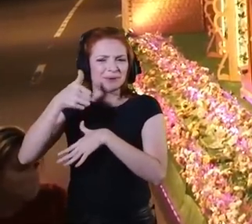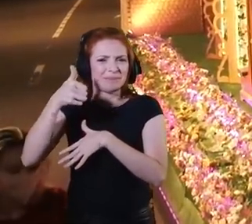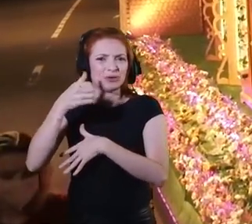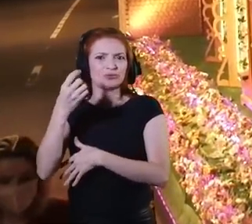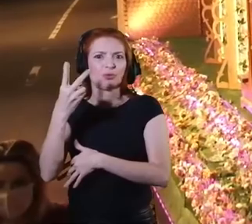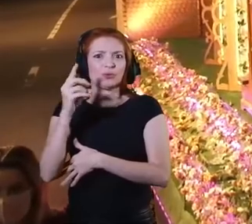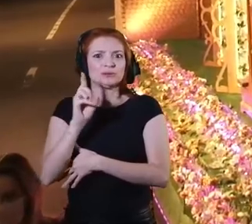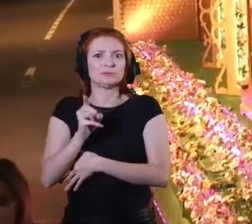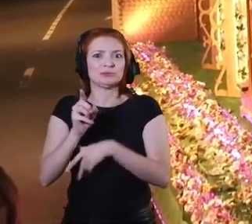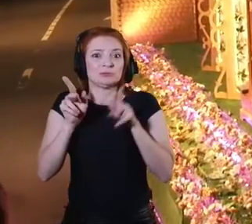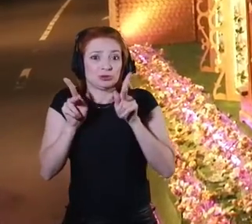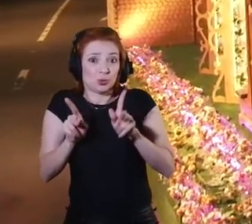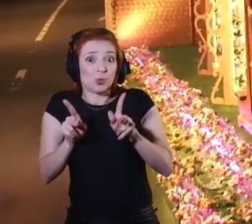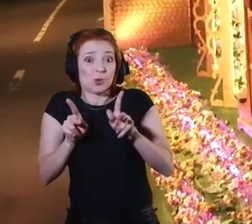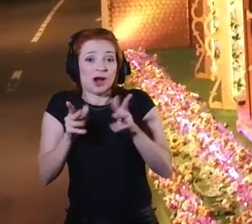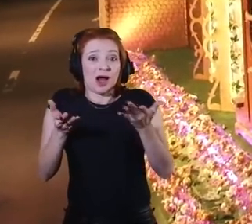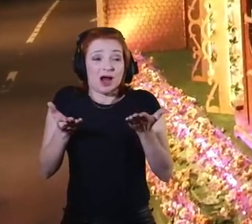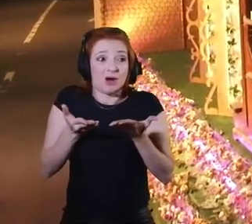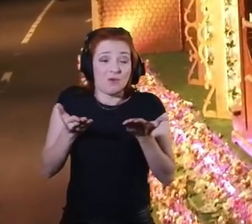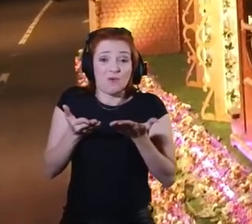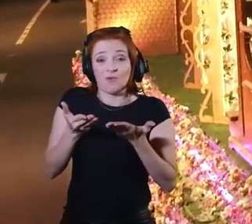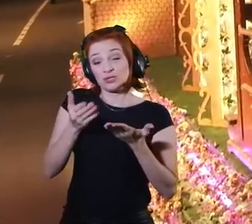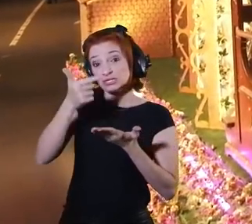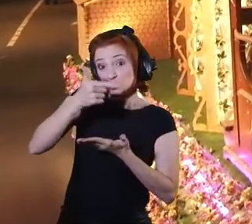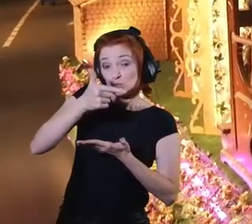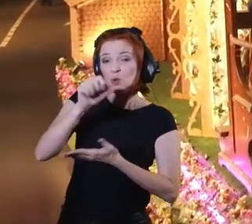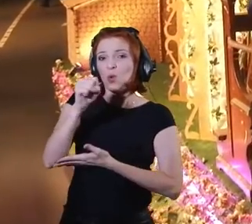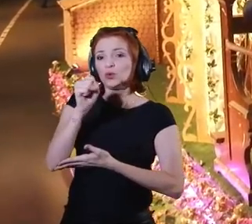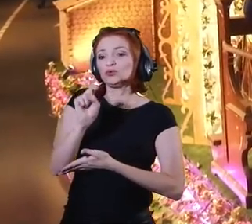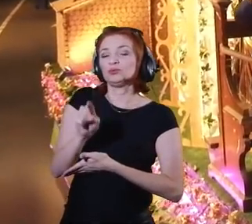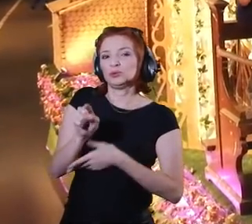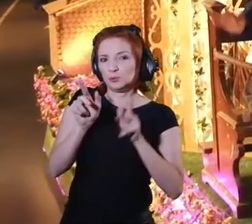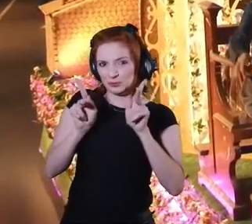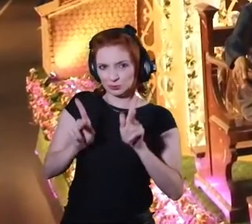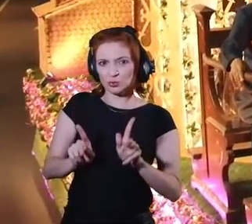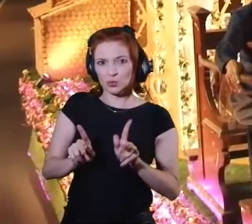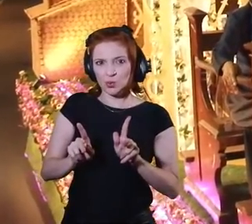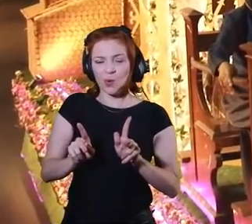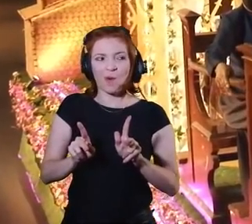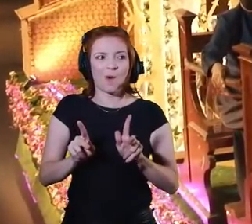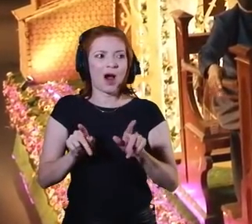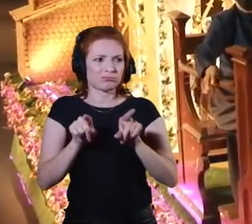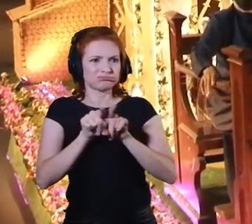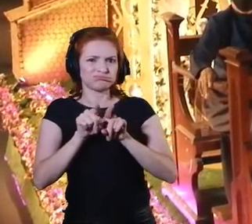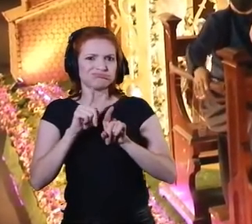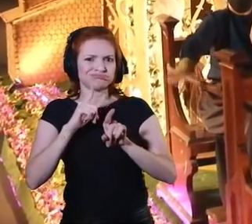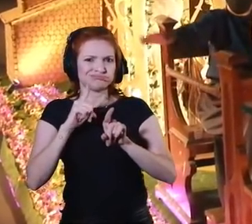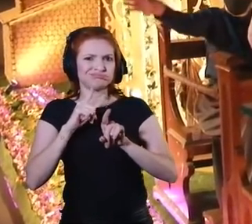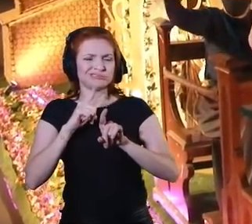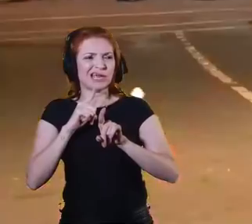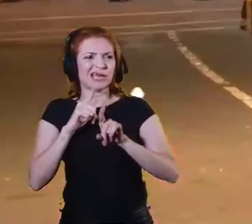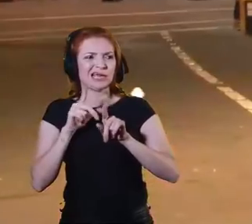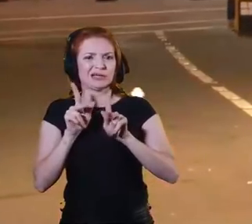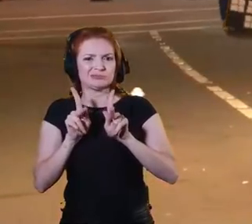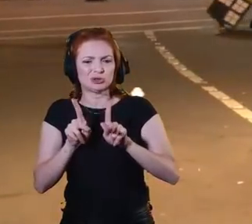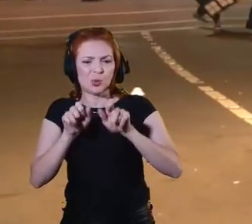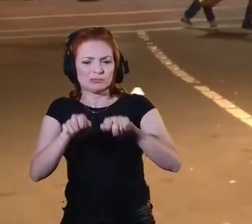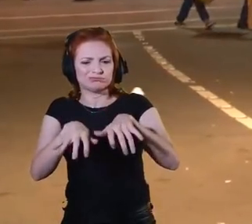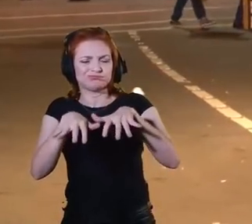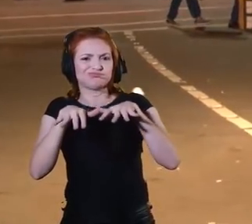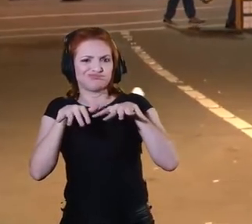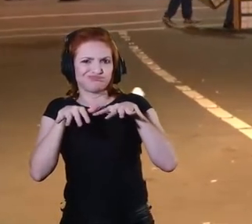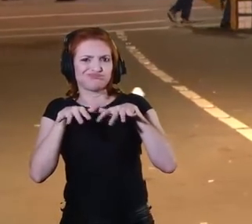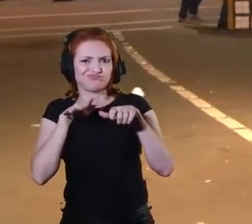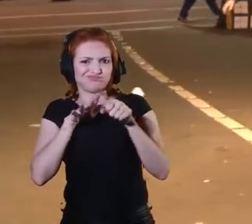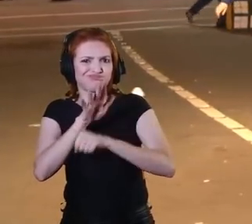mil pessoas e o segundo com 8 mil pessoas. E há também uma concentração enorme nas cadeiras nesse terceiro